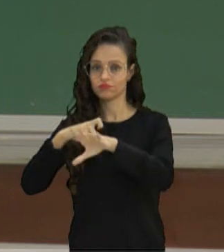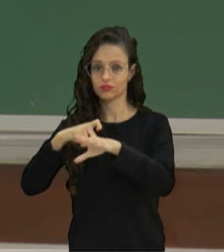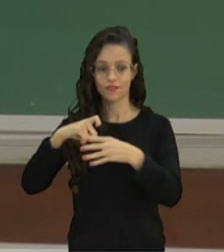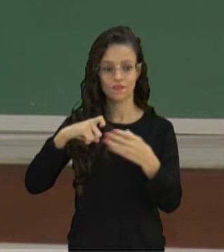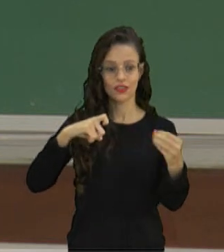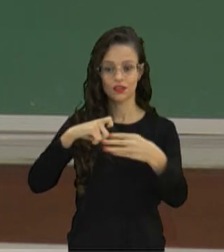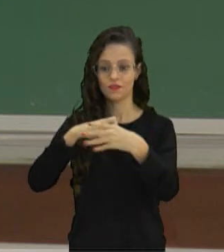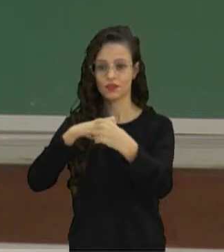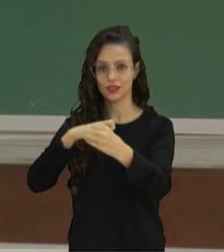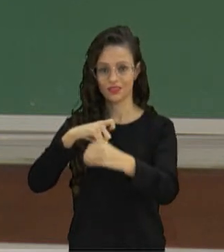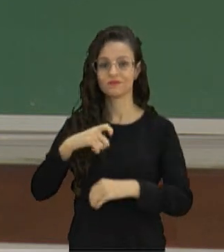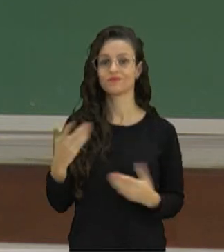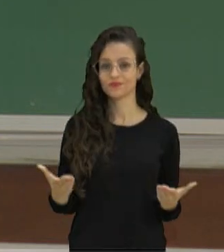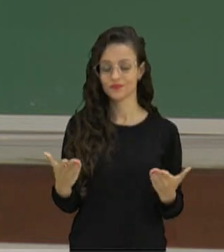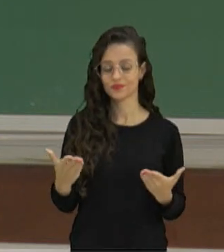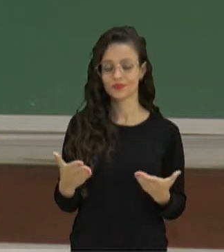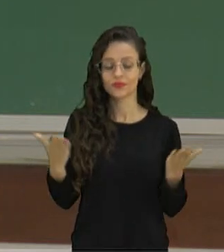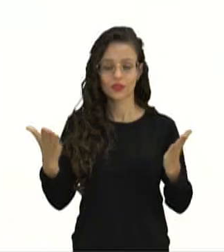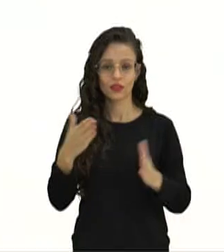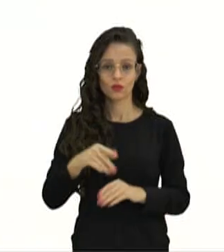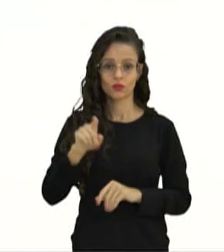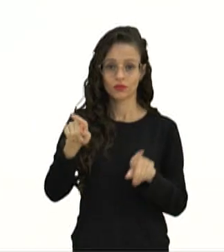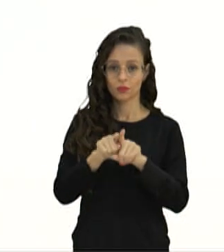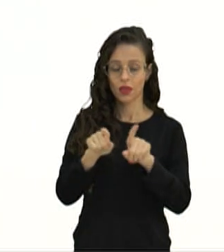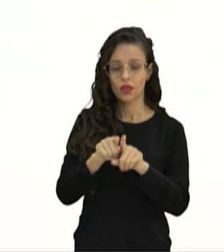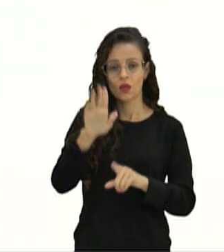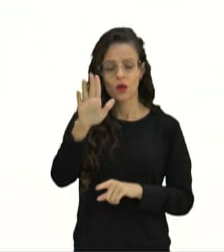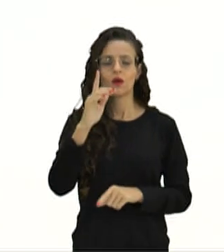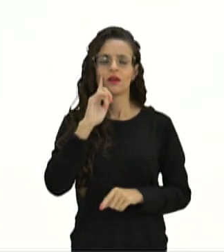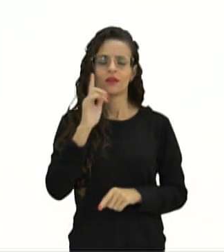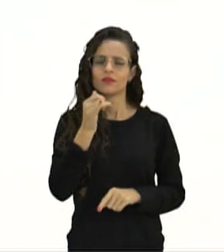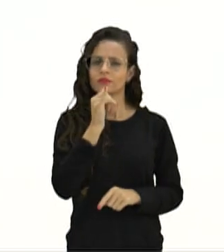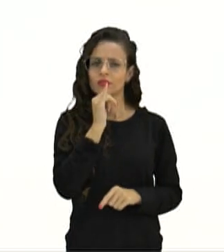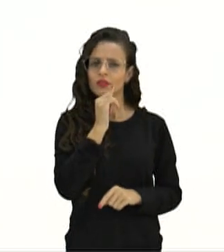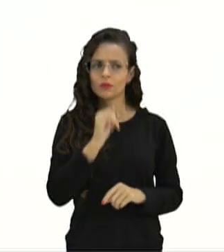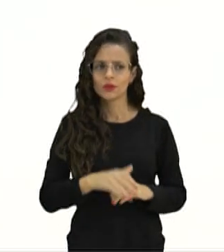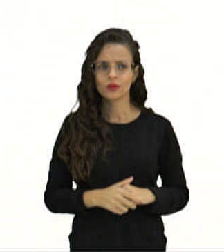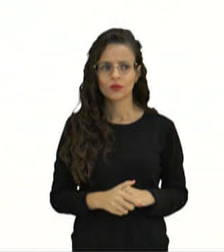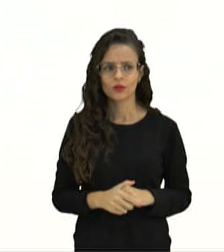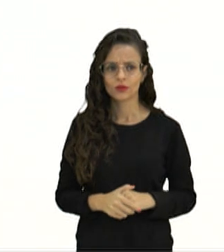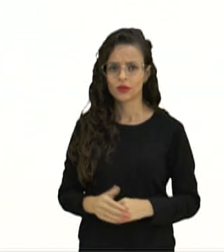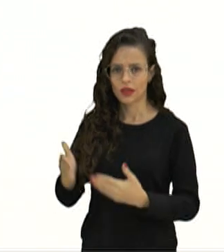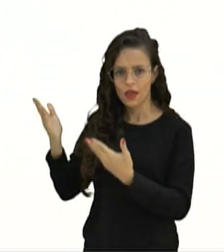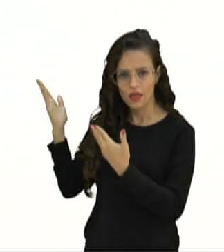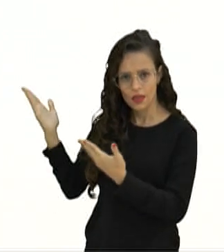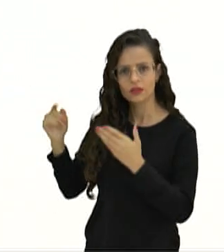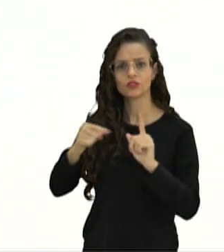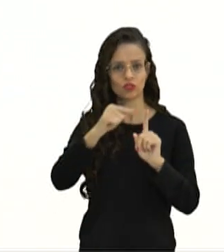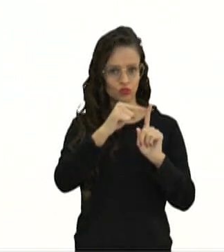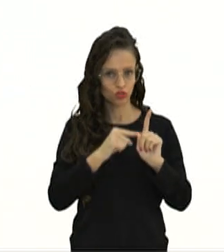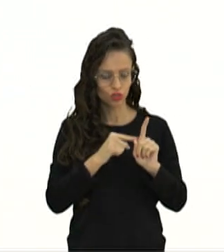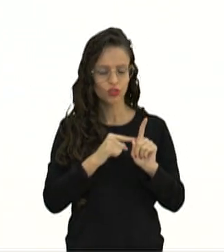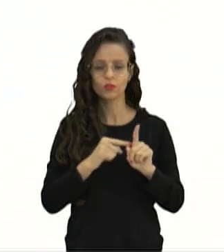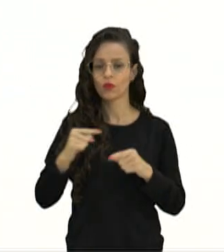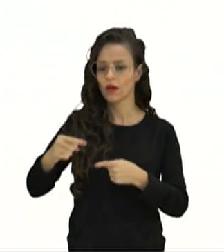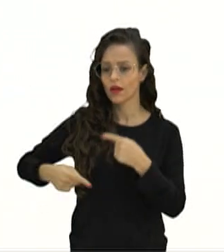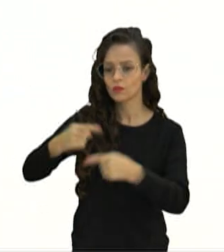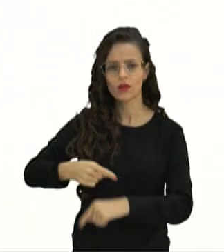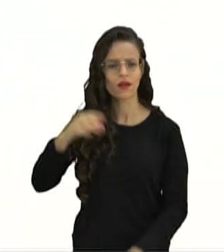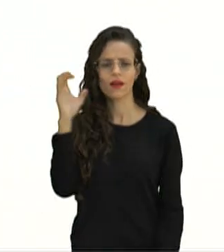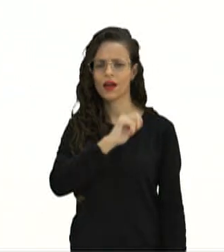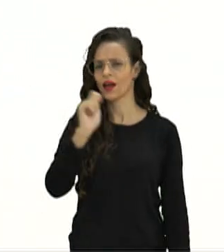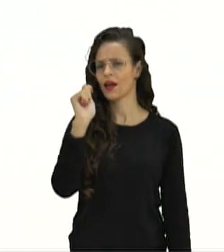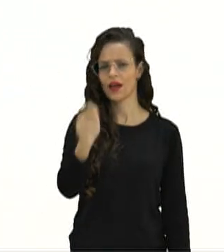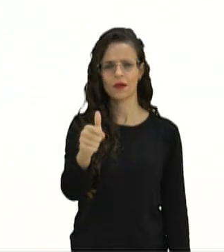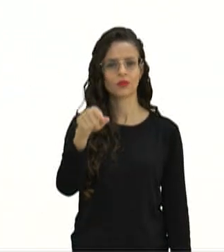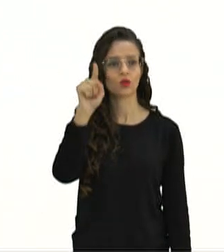filhas. Daqui eu trago algumas questões. Por exemplo, esse tipo de reprodução aqui é muito rápido.